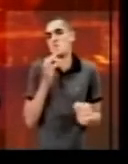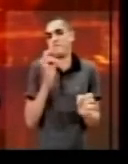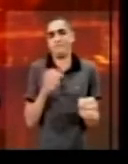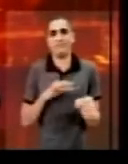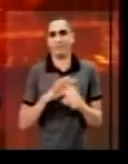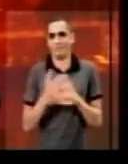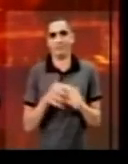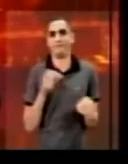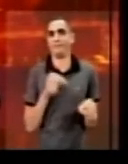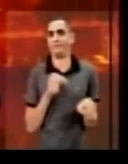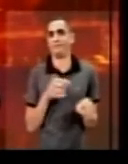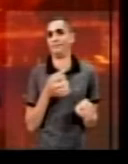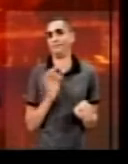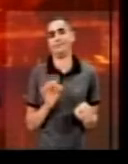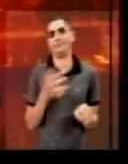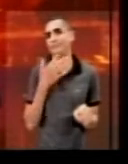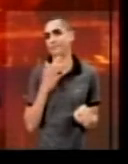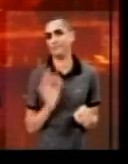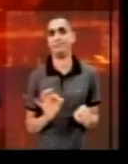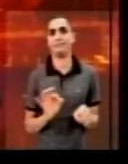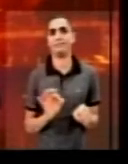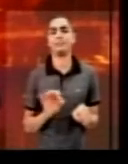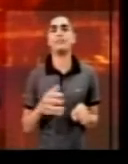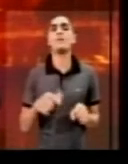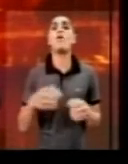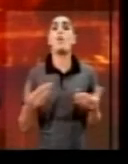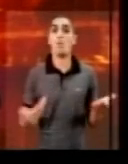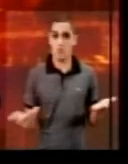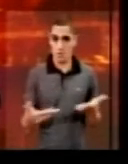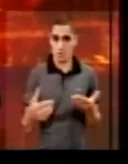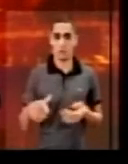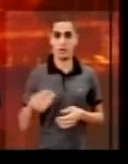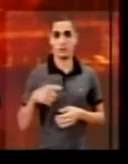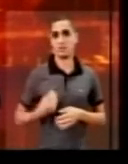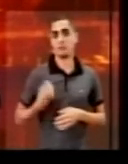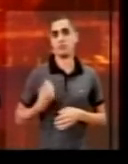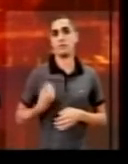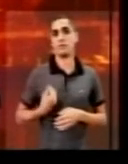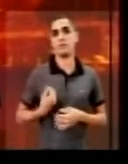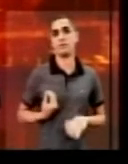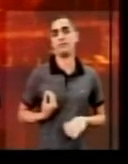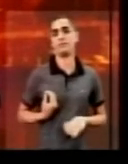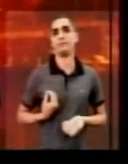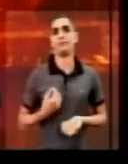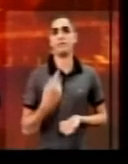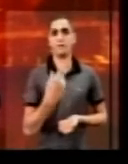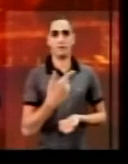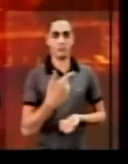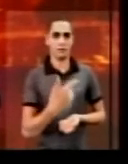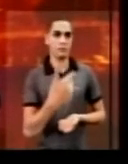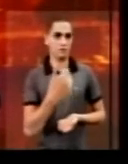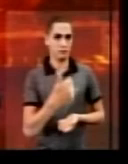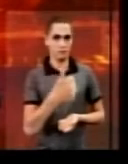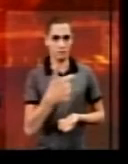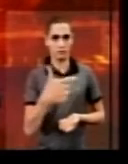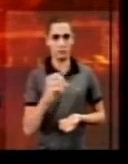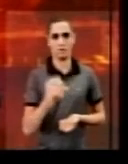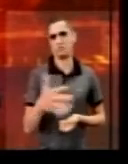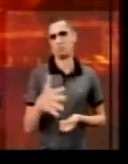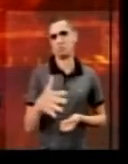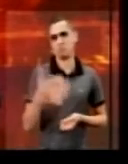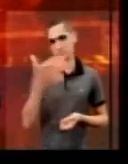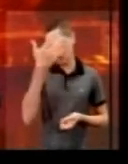provavelmente, é em torno de 120 mil pessoas que já tiveram contato com o vírus e